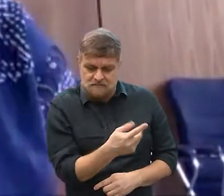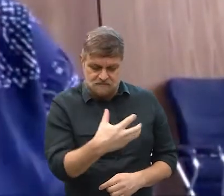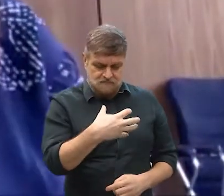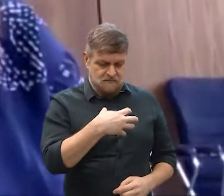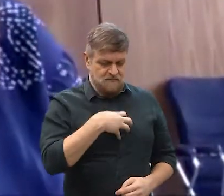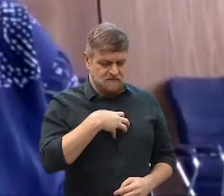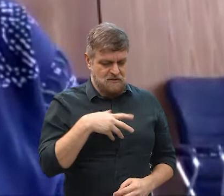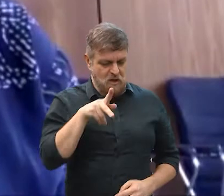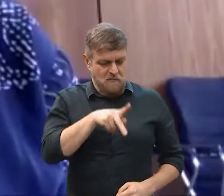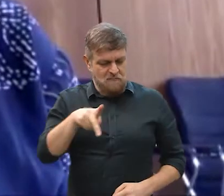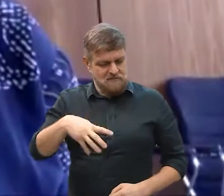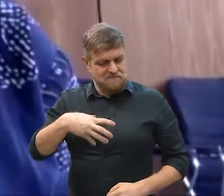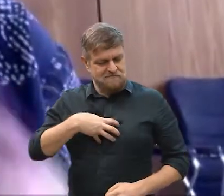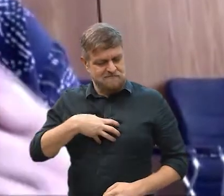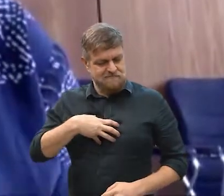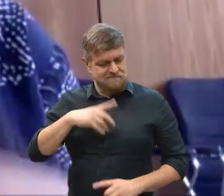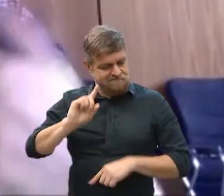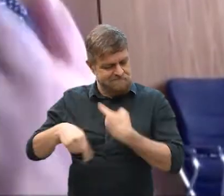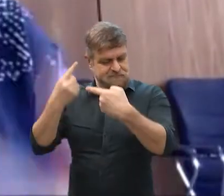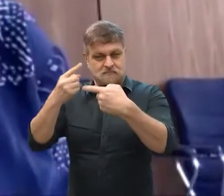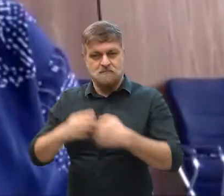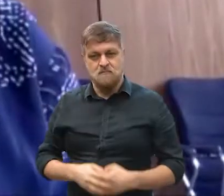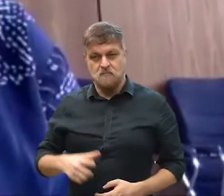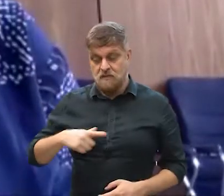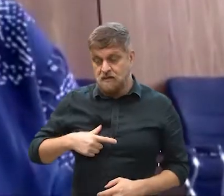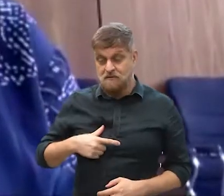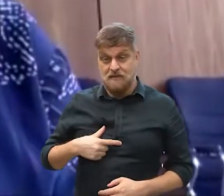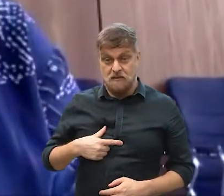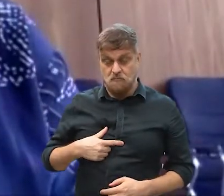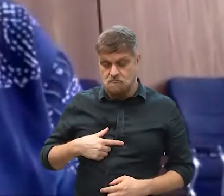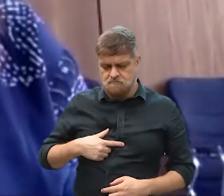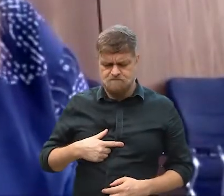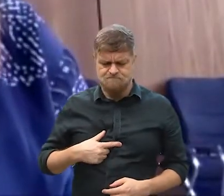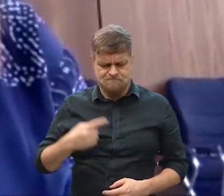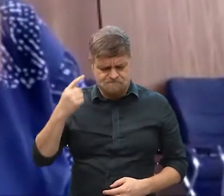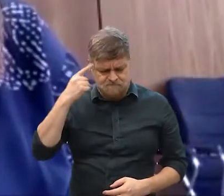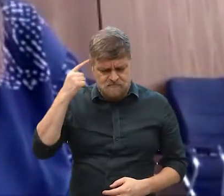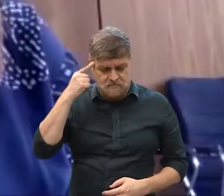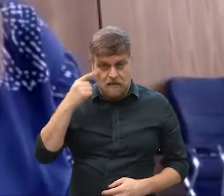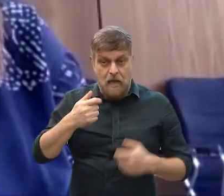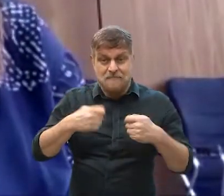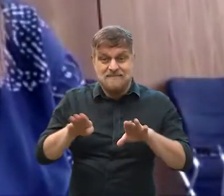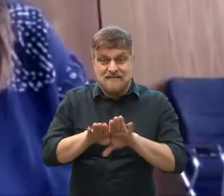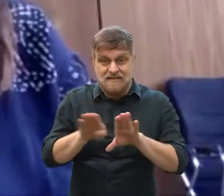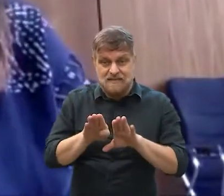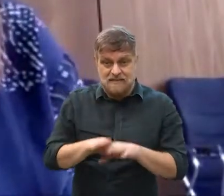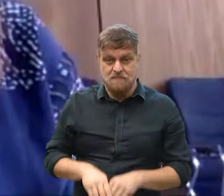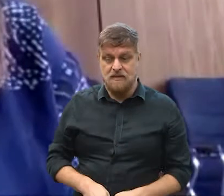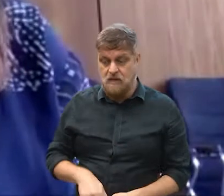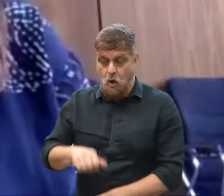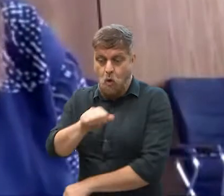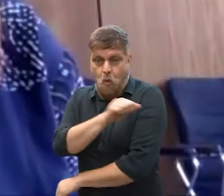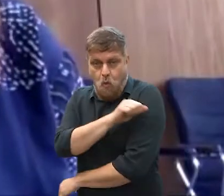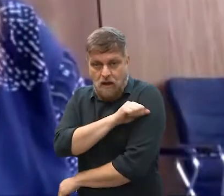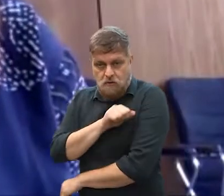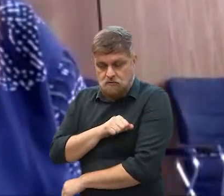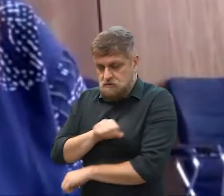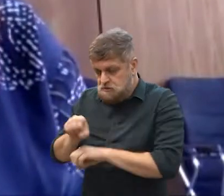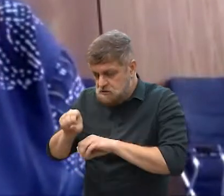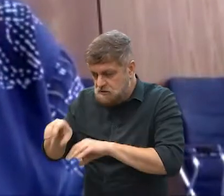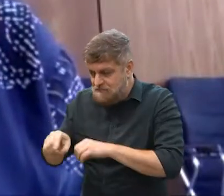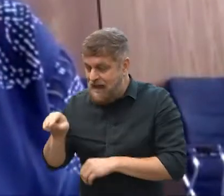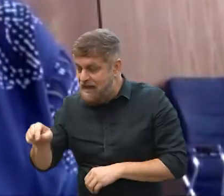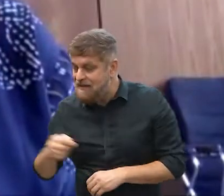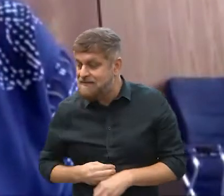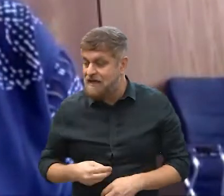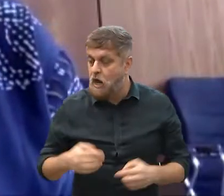essa professora diferenciada, me fez ser essa professora com essa visão que é preciso também a gente preparar os nossos estudantes para lidar com o